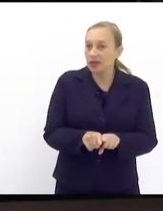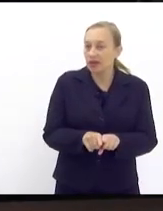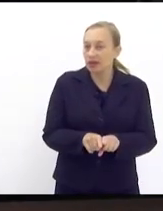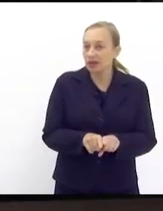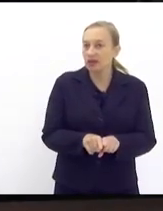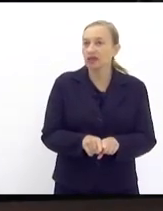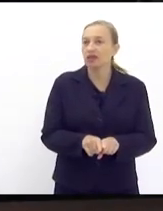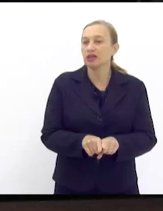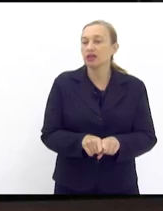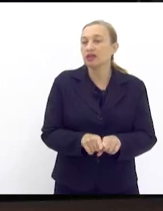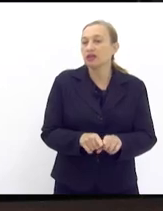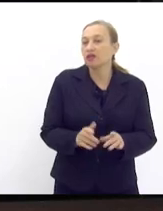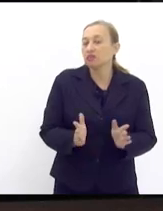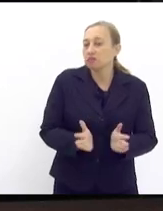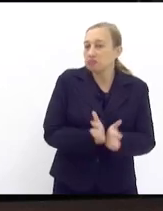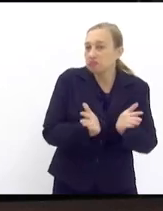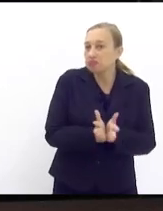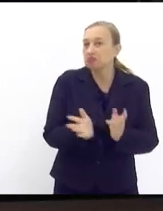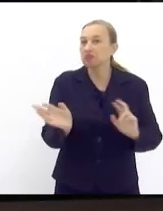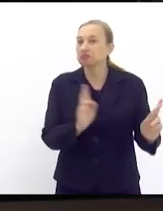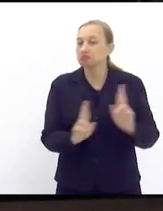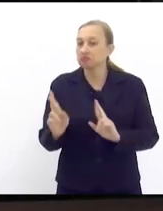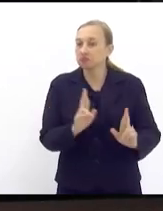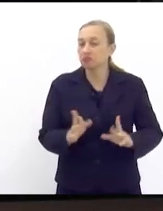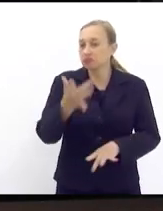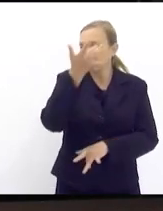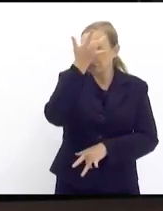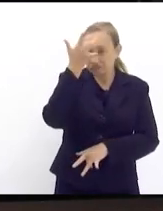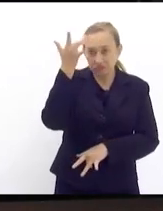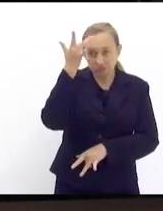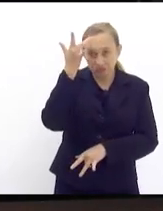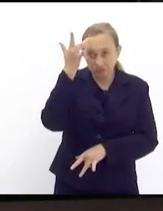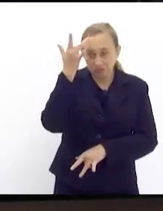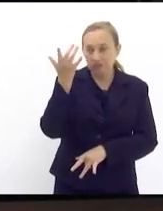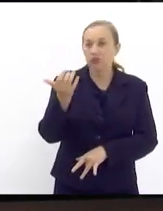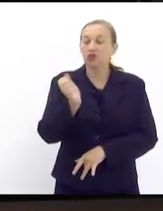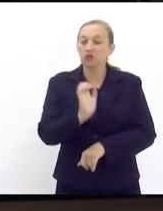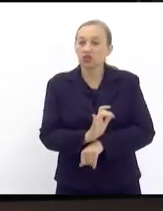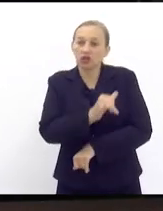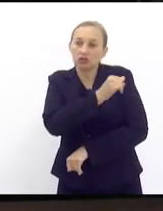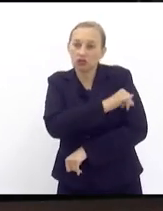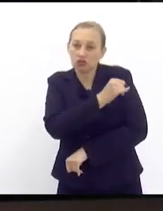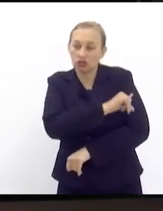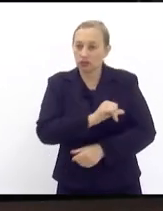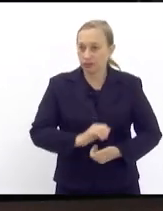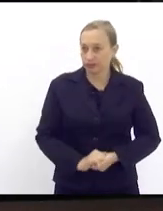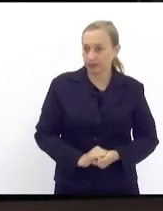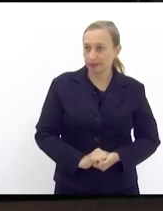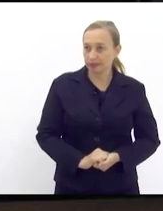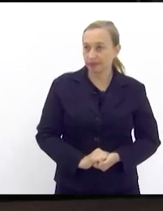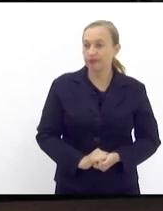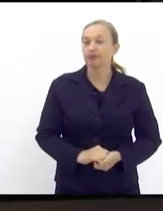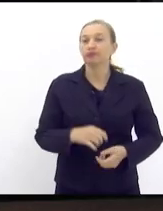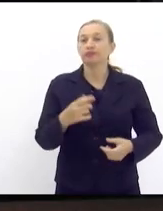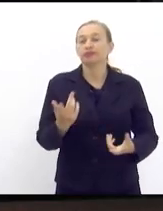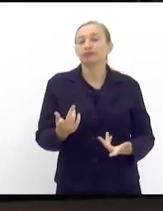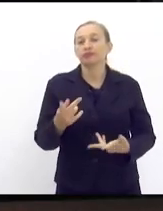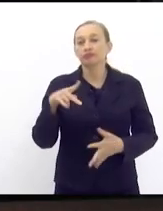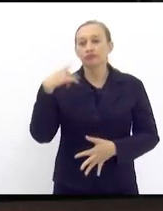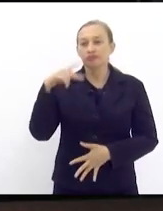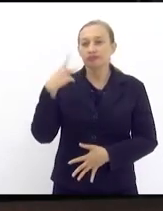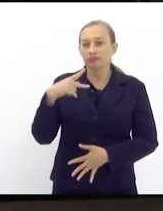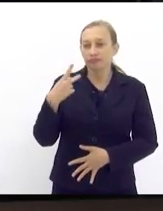vulnerabilidade com relação à saúde mental no âmbito do Estado do Rio de Janeiro uma política pública que se faz